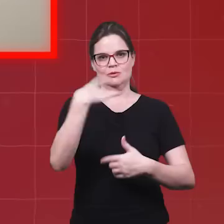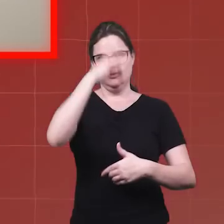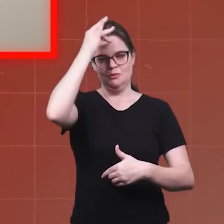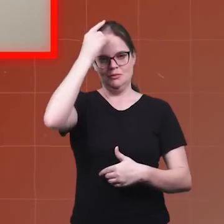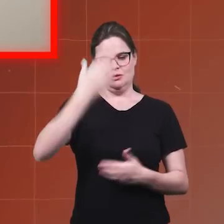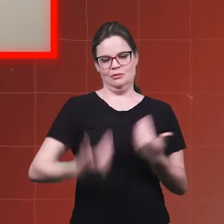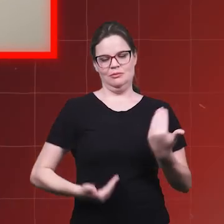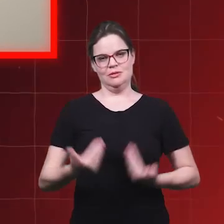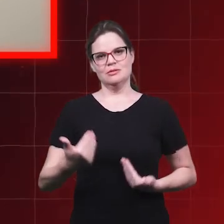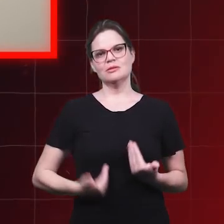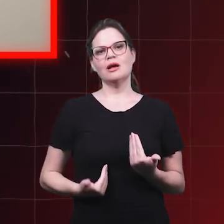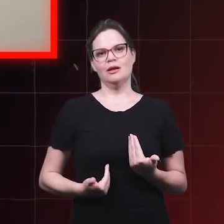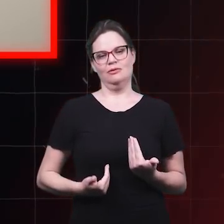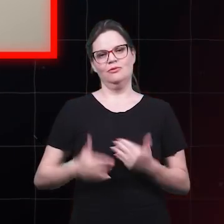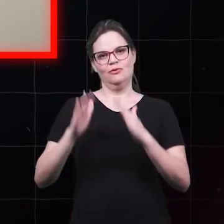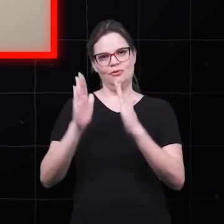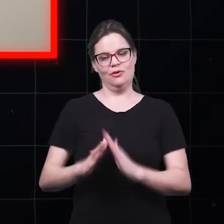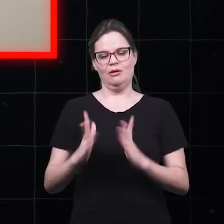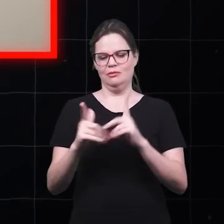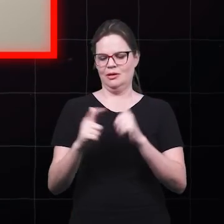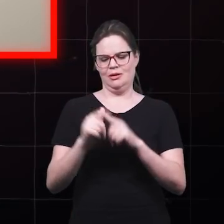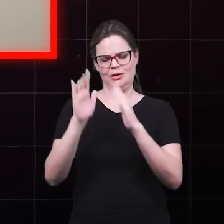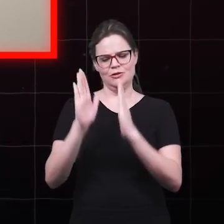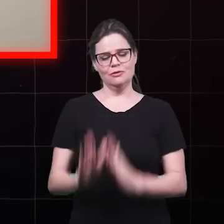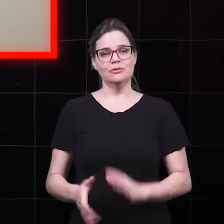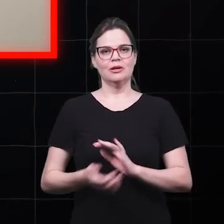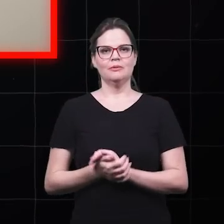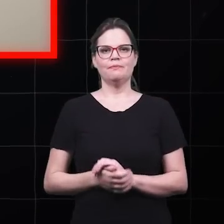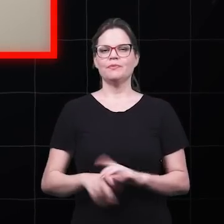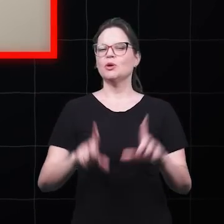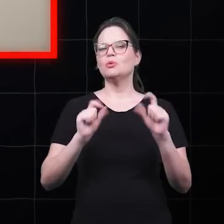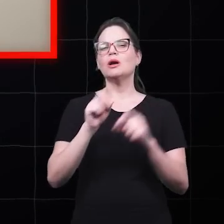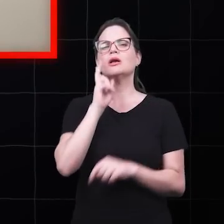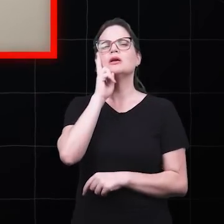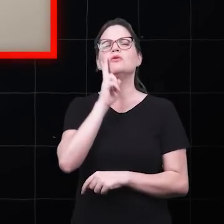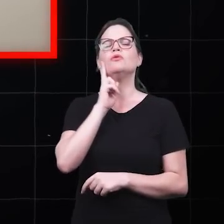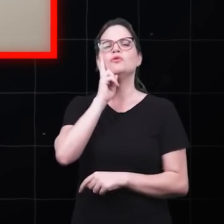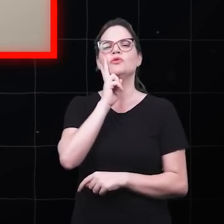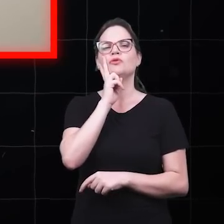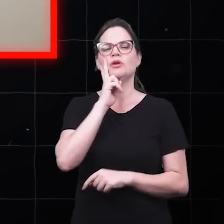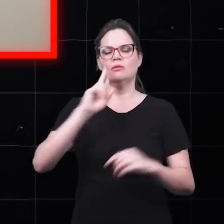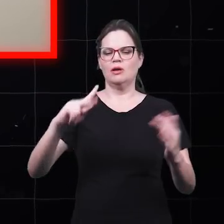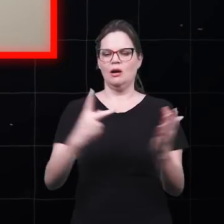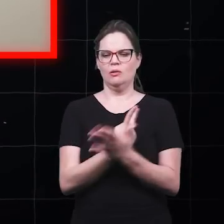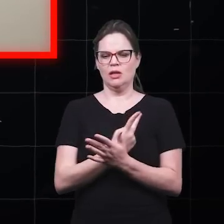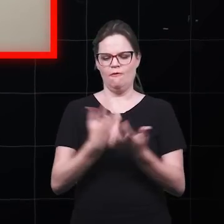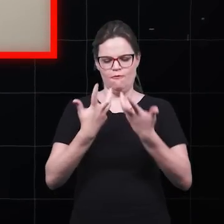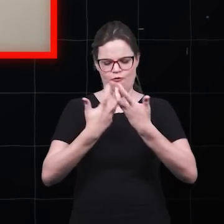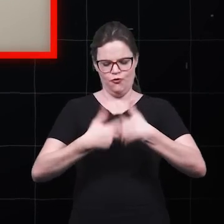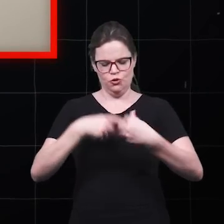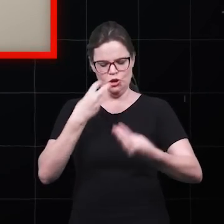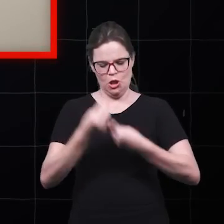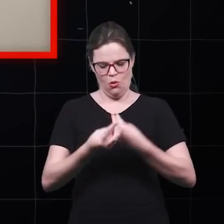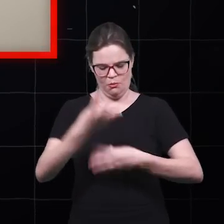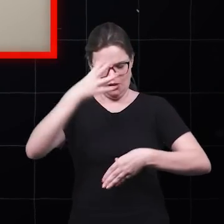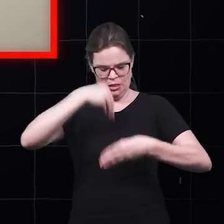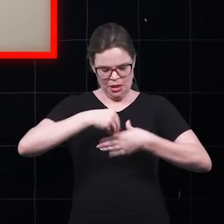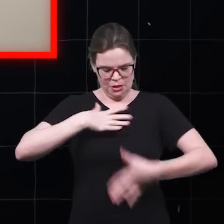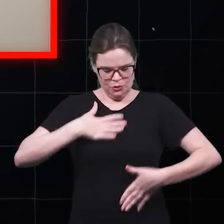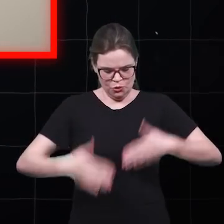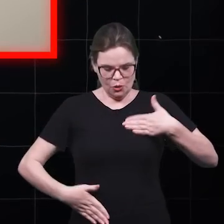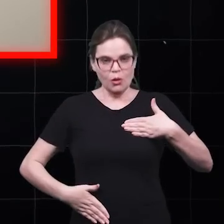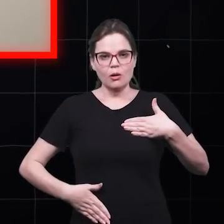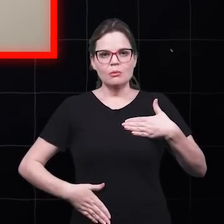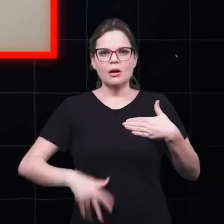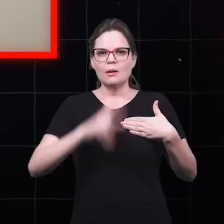igreja. E o que o vinho ele faz, né, numa festa, né, no organismo? Ele vai tirar o homem do seu